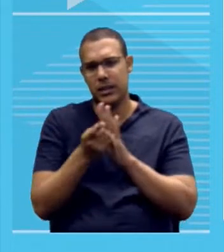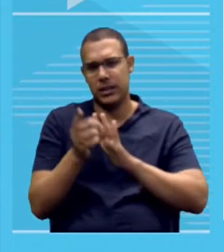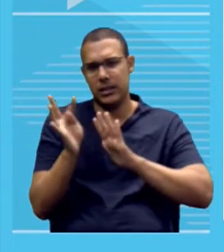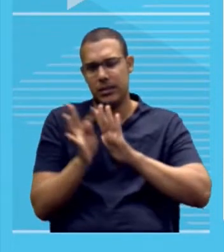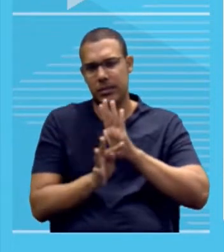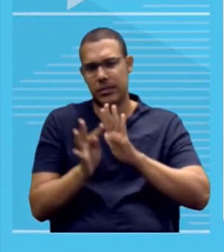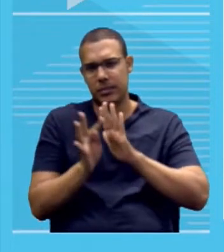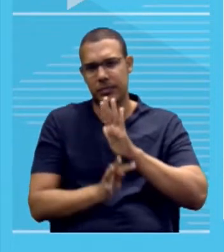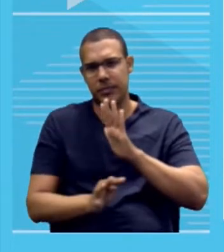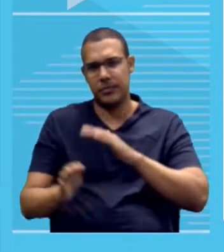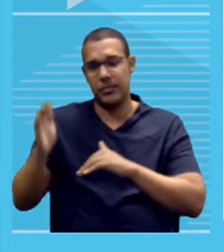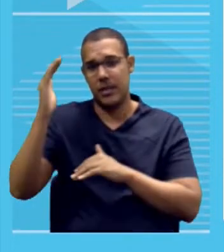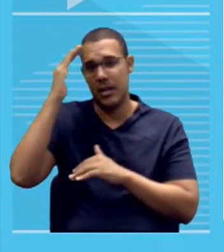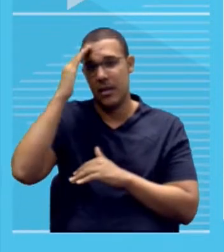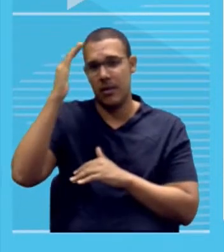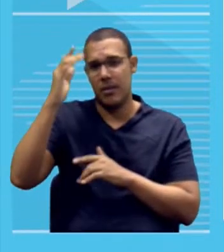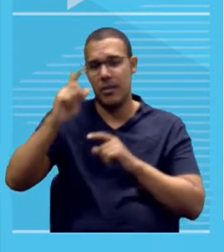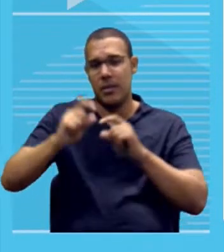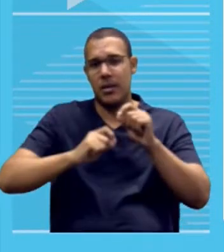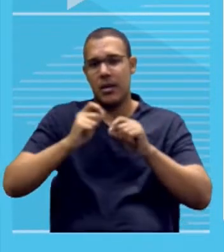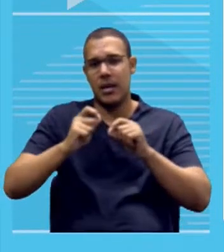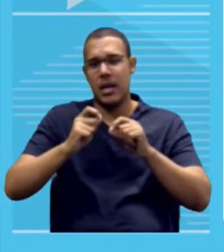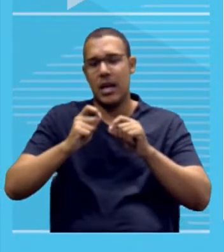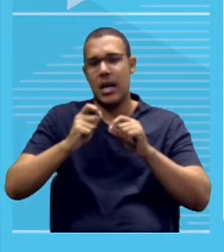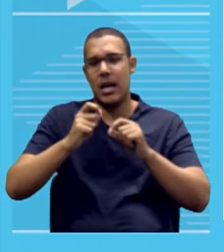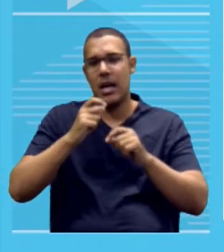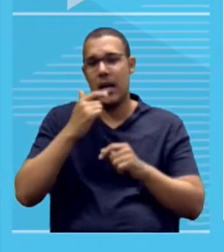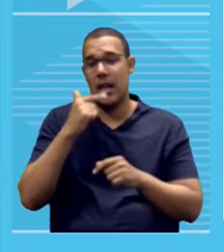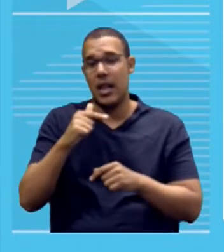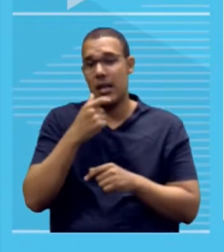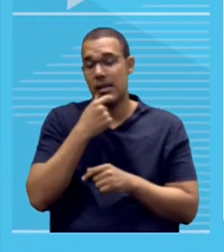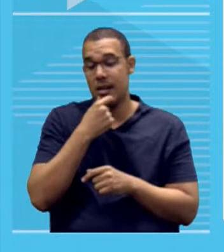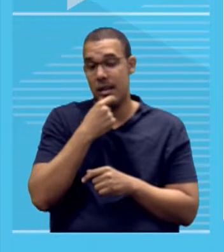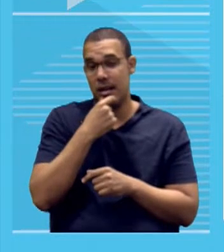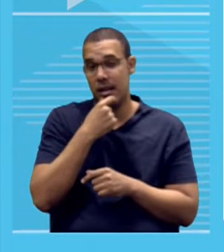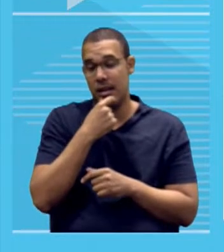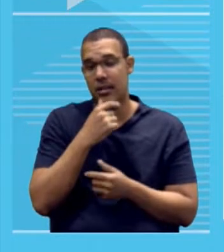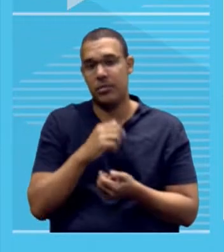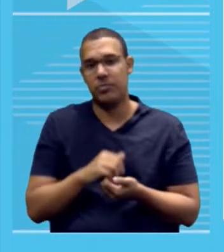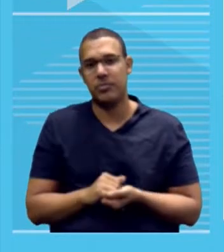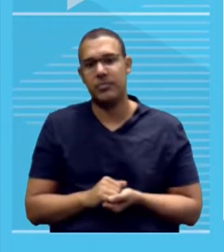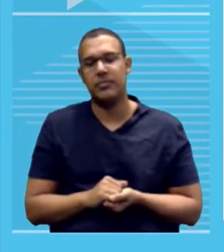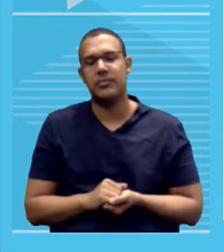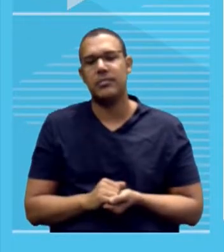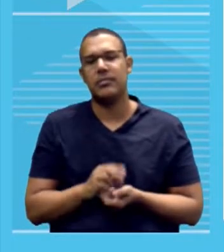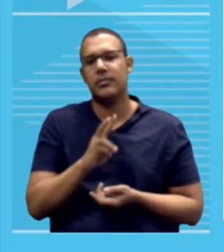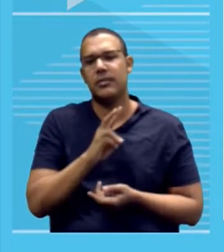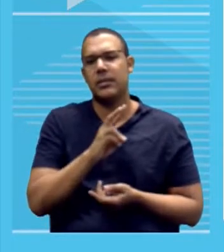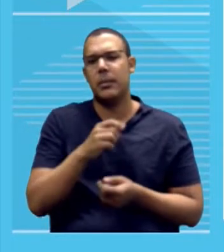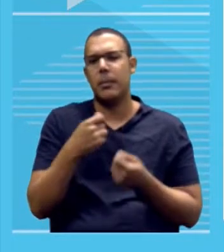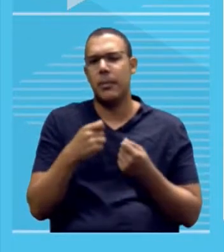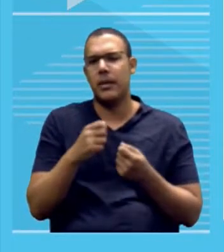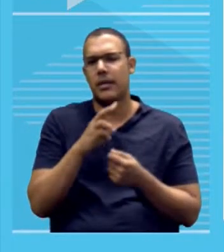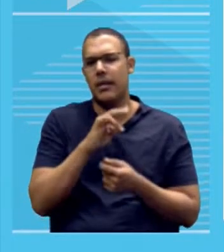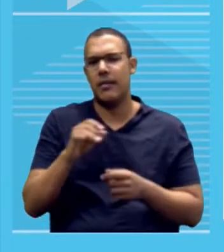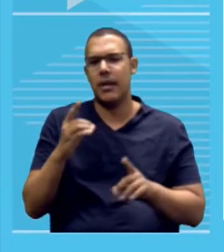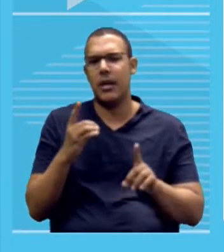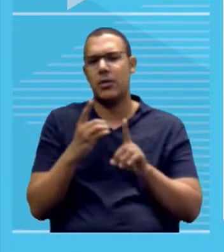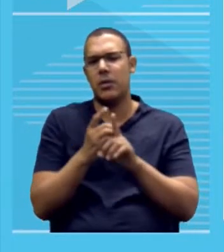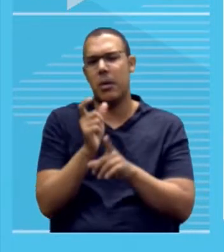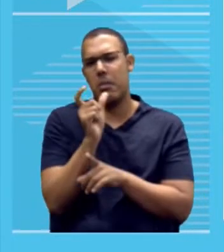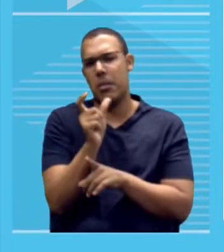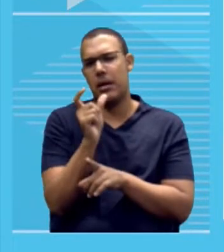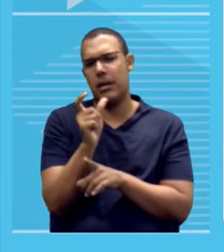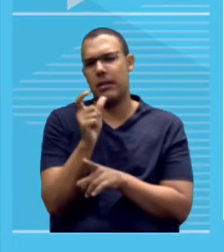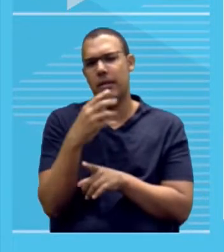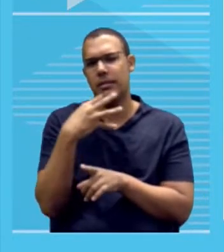principalmente para língua estrangeira a maioria das vezes na língua estrangeira você vai encontrar uma palavra que